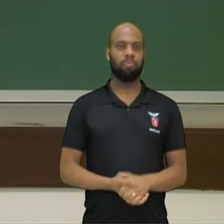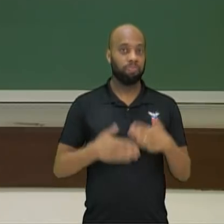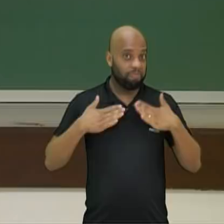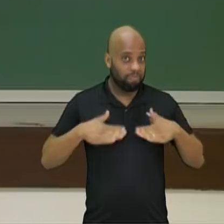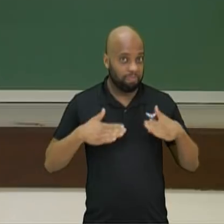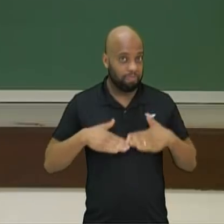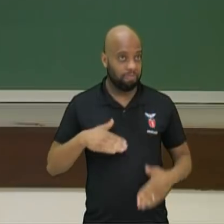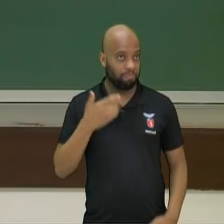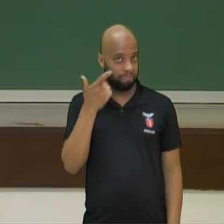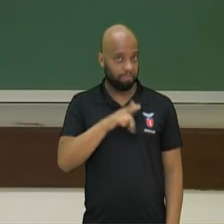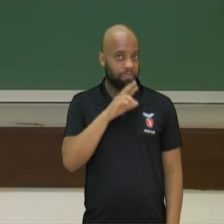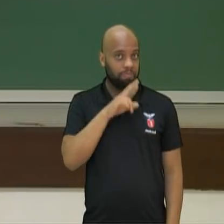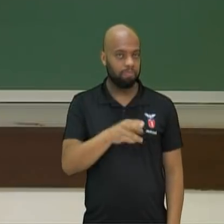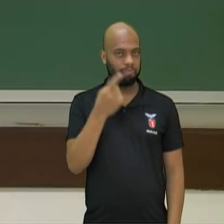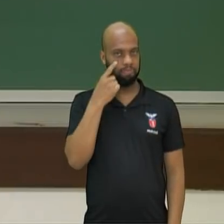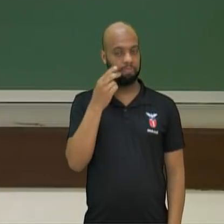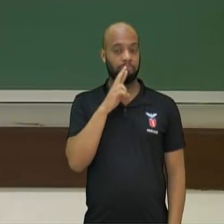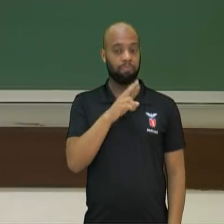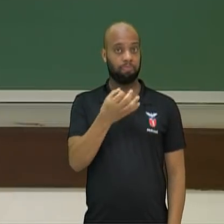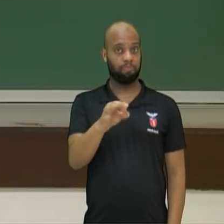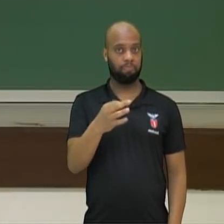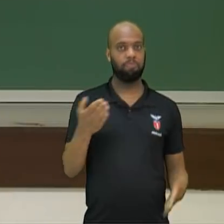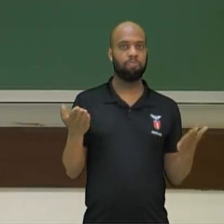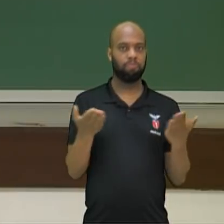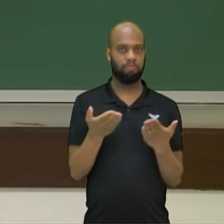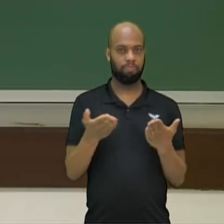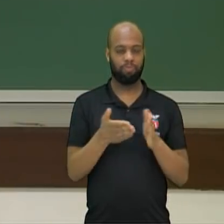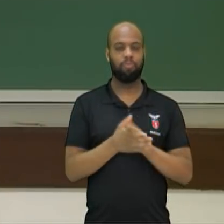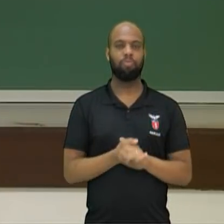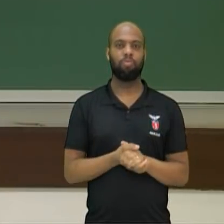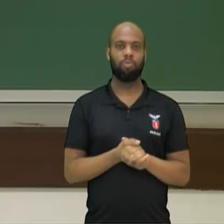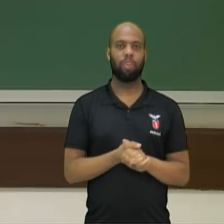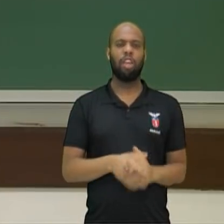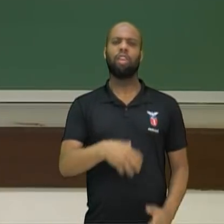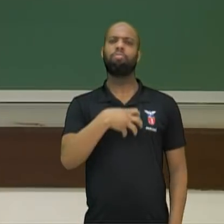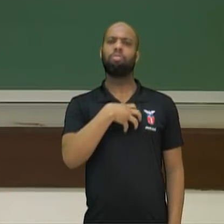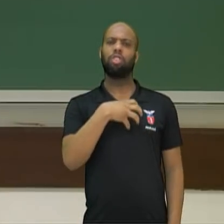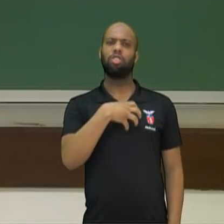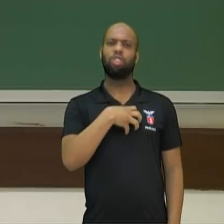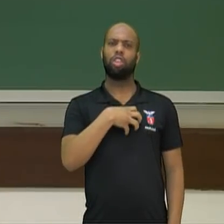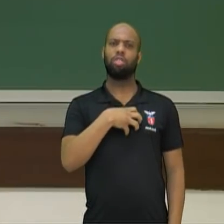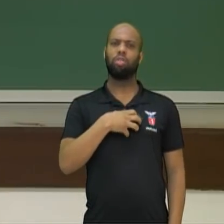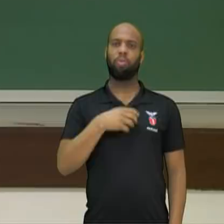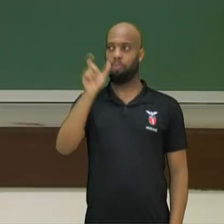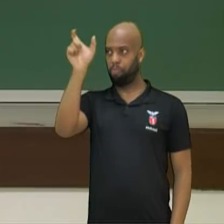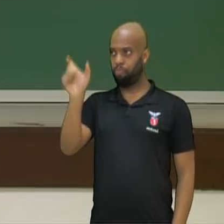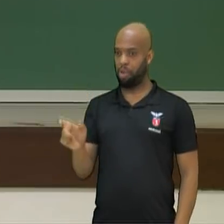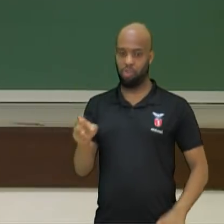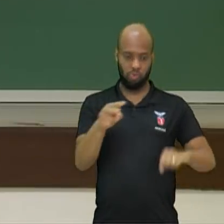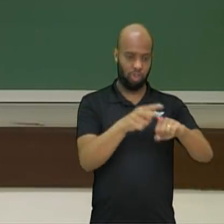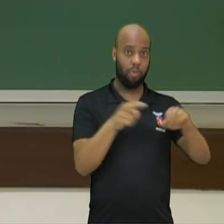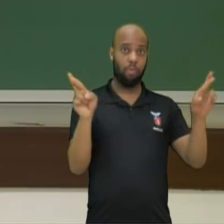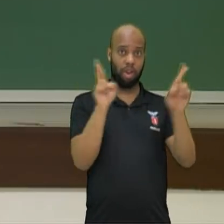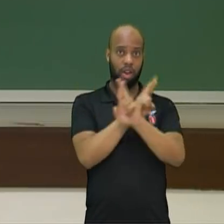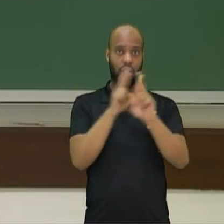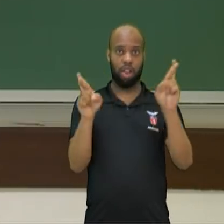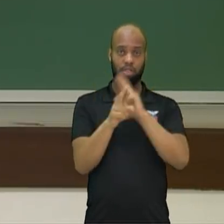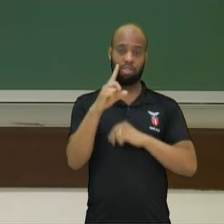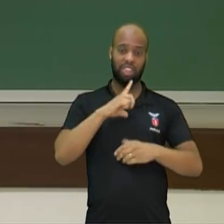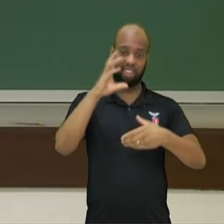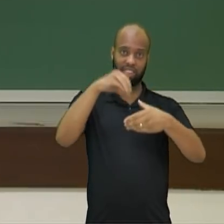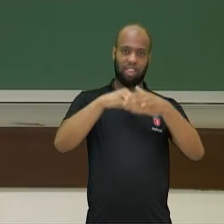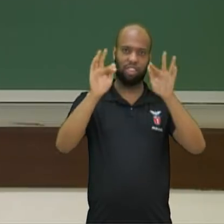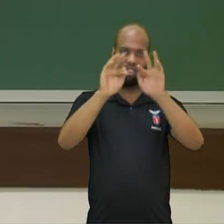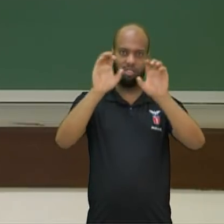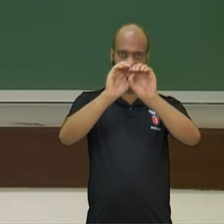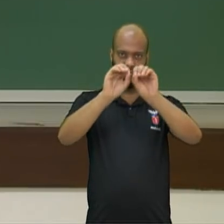Tranquilinho lá, pessoal? Vamos verificar lá? Então lá. De que modo a concordância verbal se realiza nas orações dessa